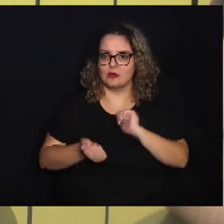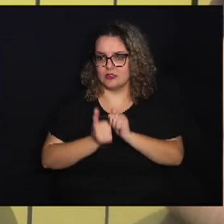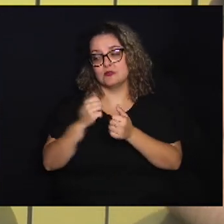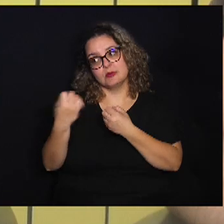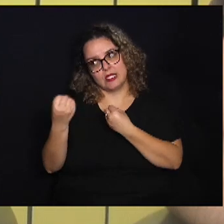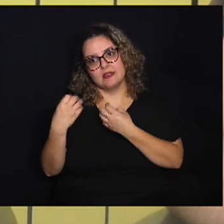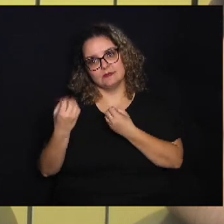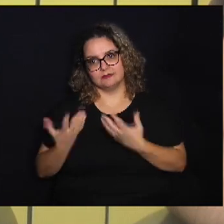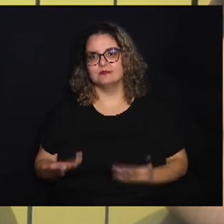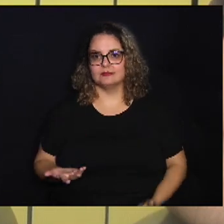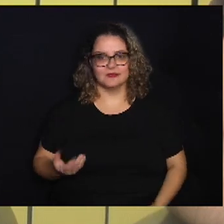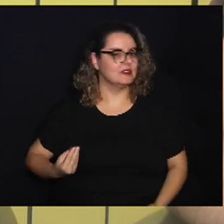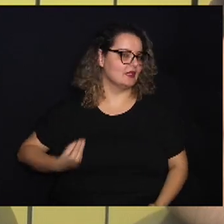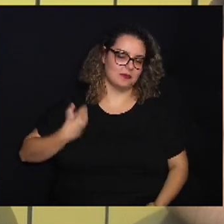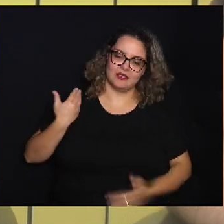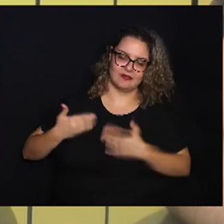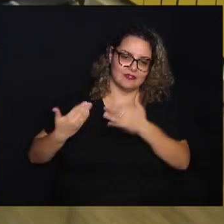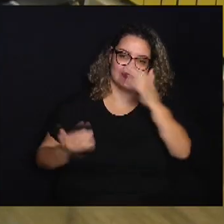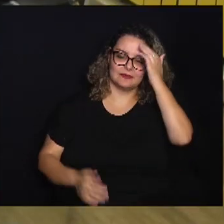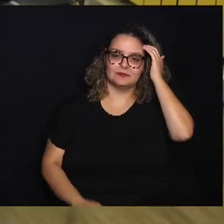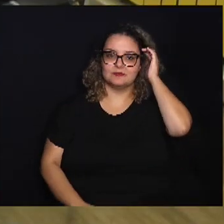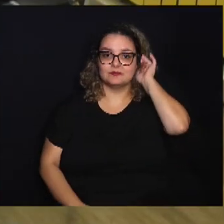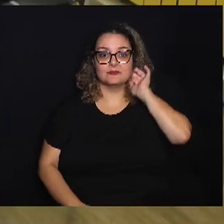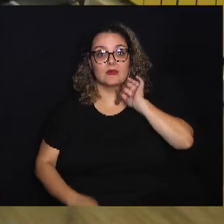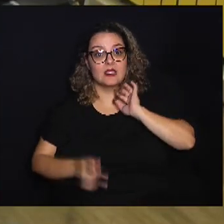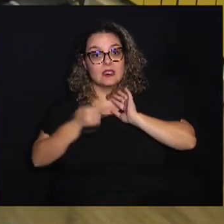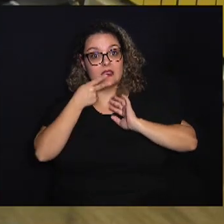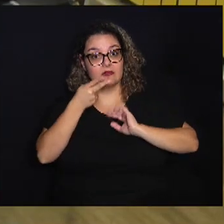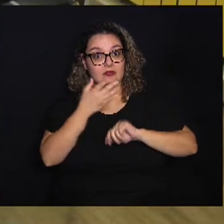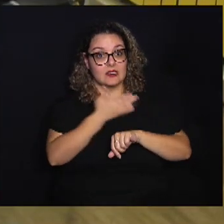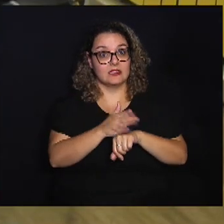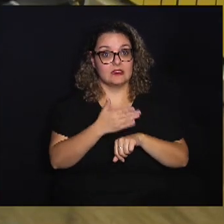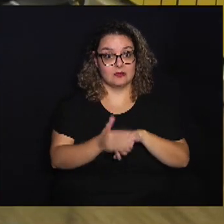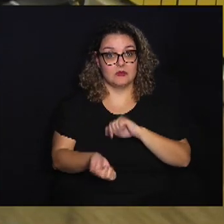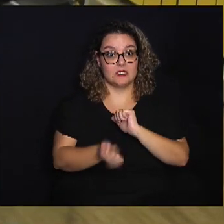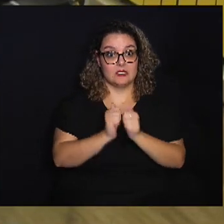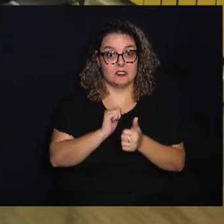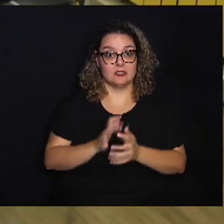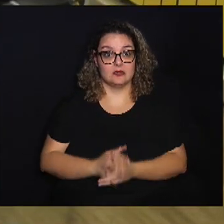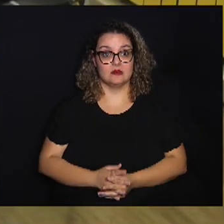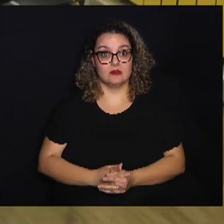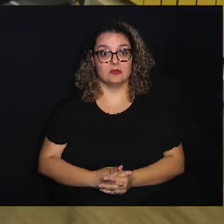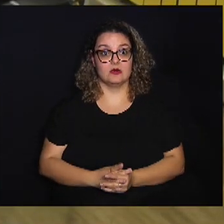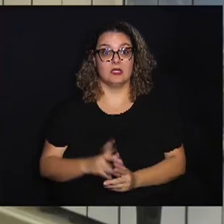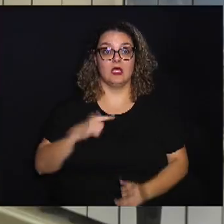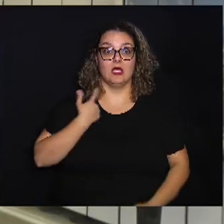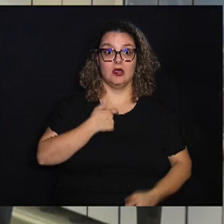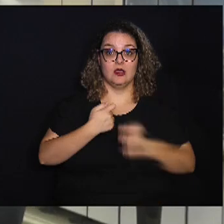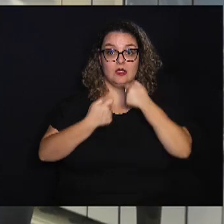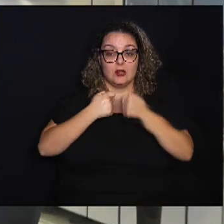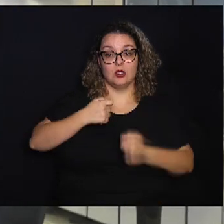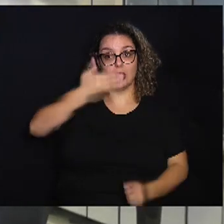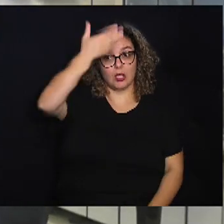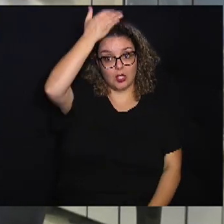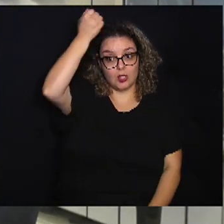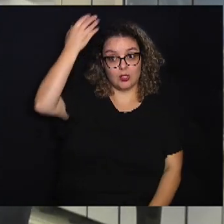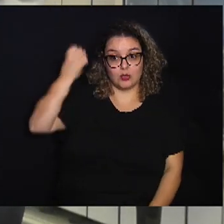né? Ensina pra vida. E por falar em treinamento, em esporte, a nossa repórter Rúbia de